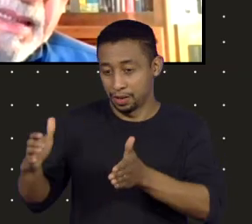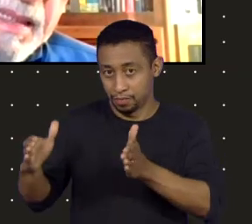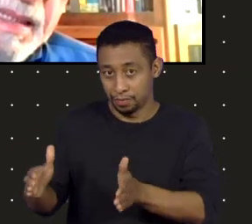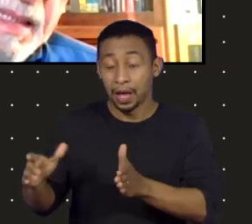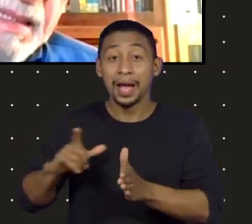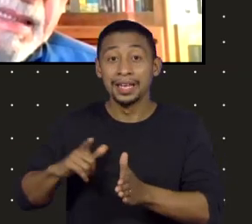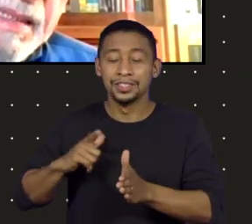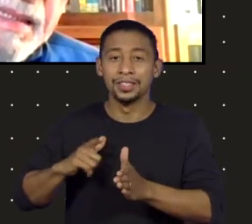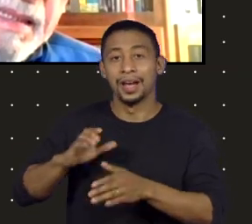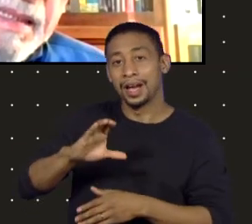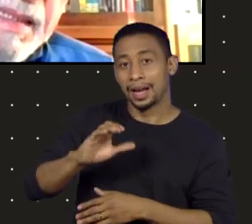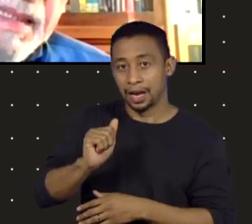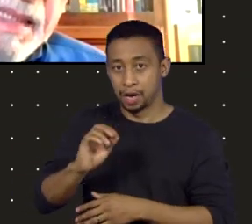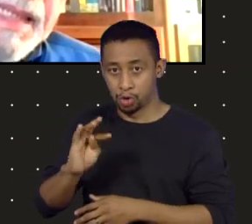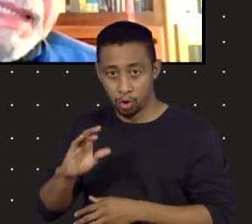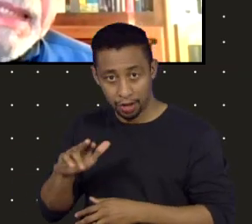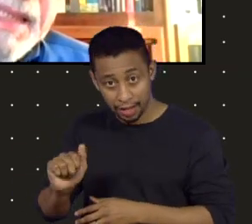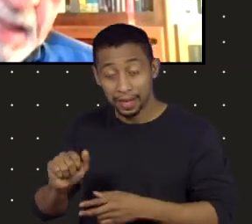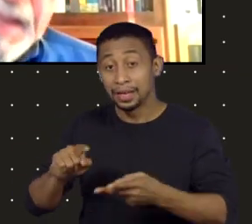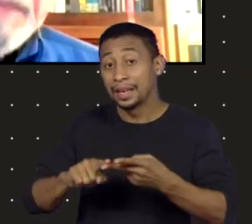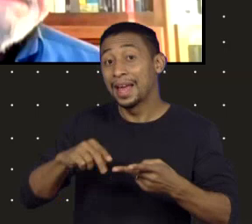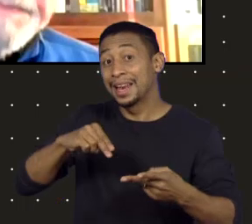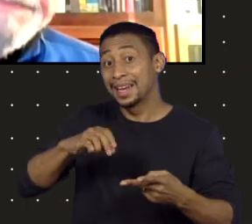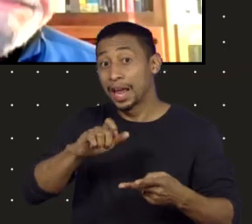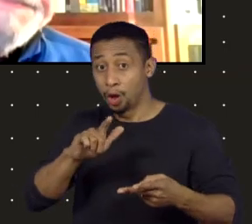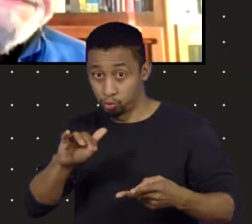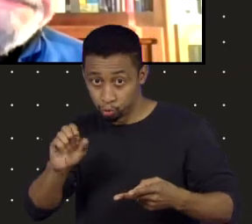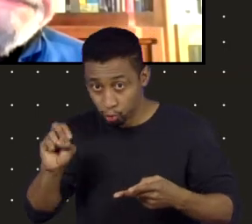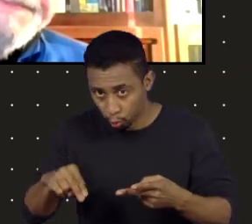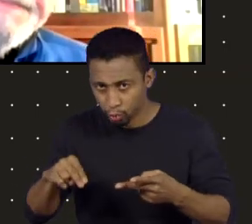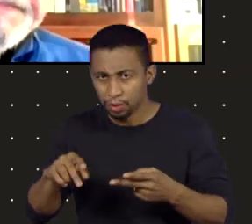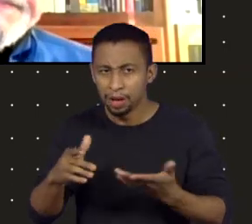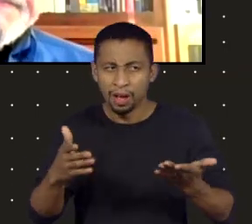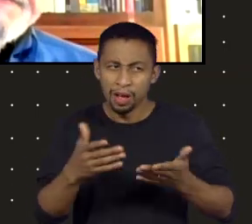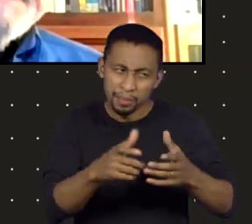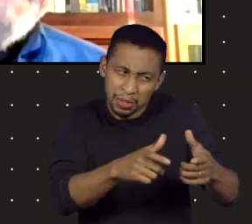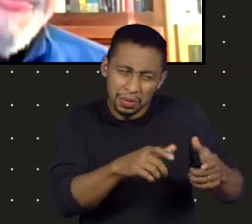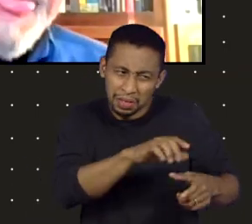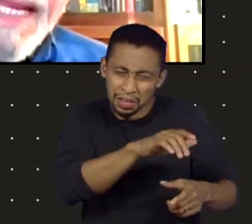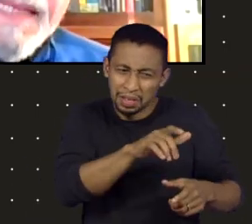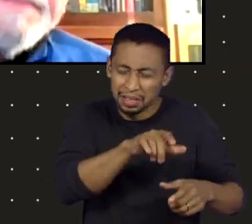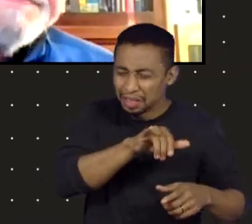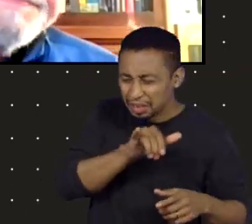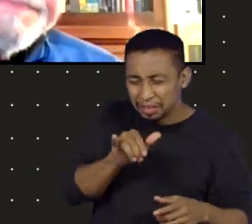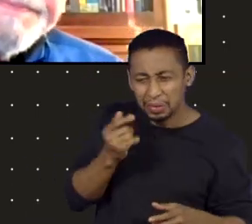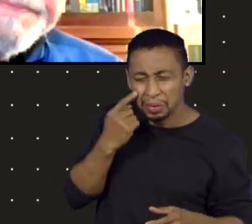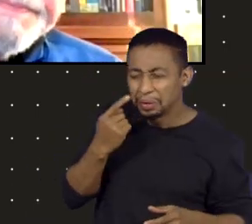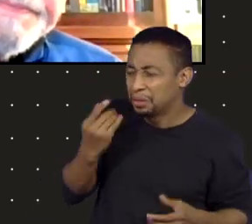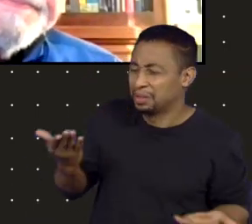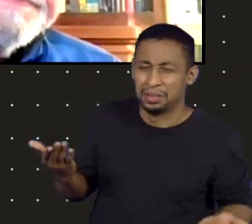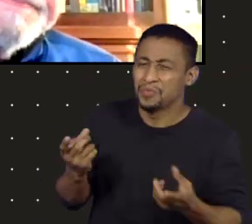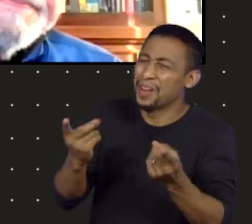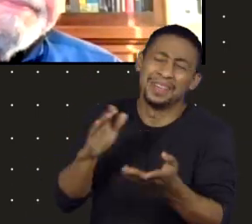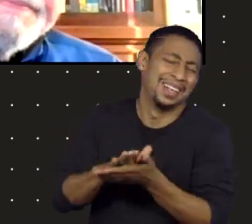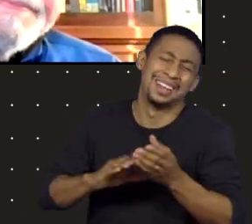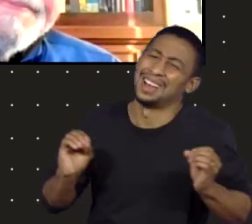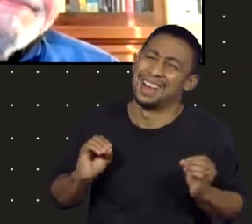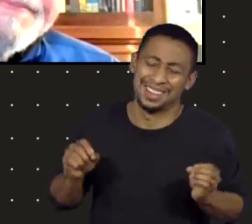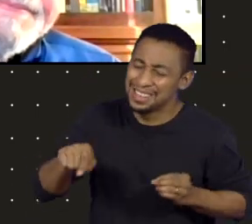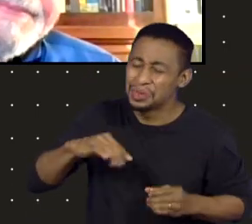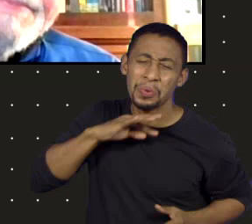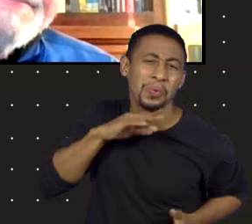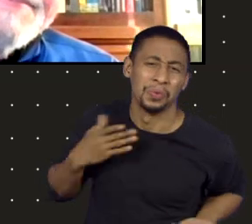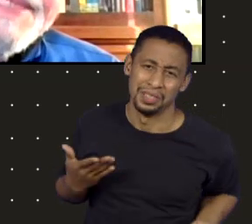com Cartola e Nelson Cavaquinho. E o representante da gravadora disse que não ia vender nada, que isso era coisa de intelectual e logo